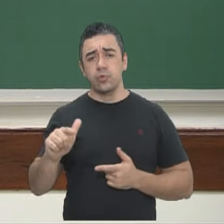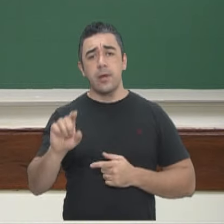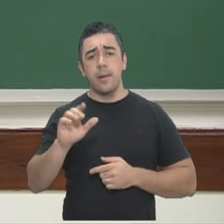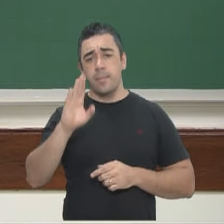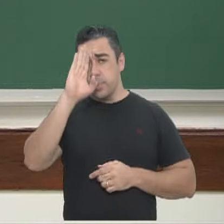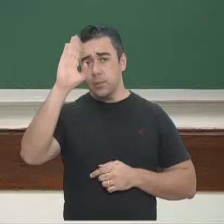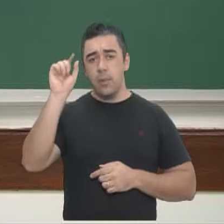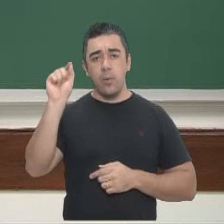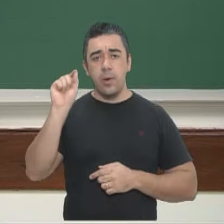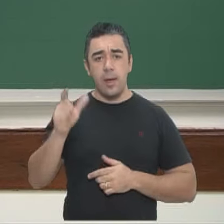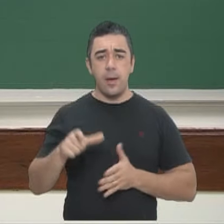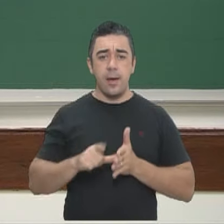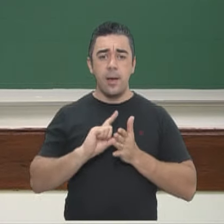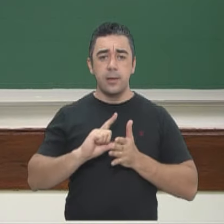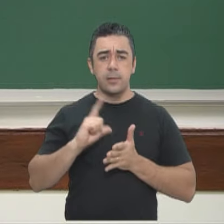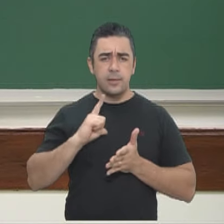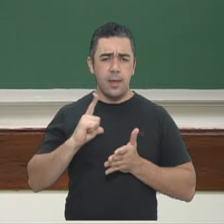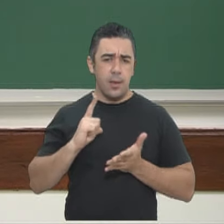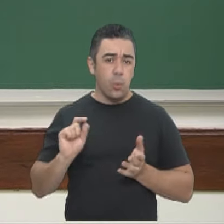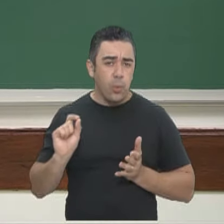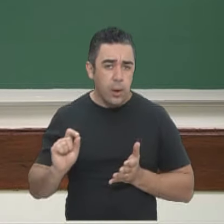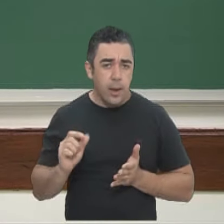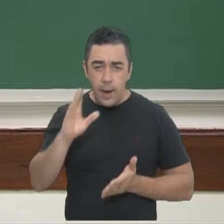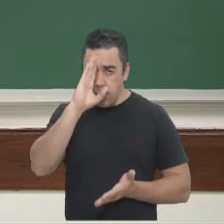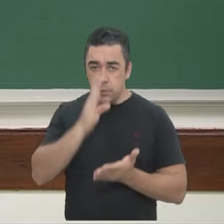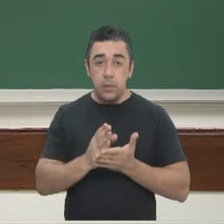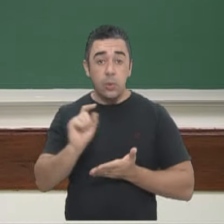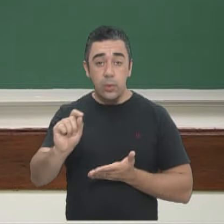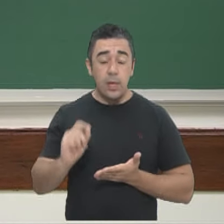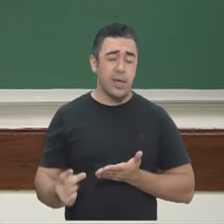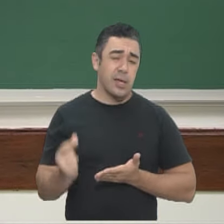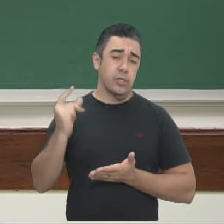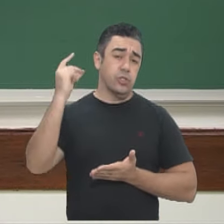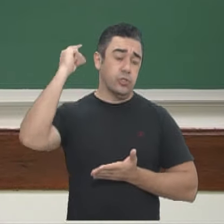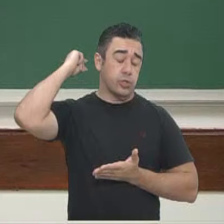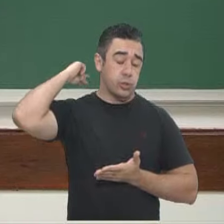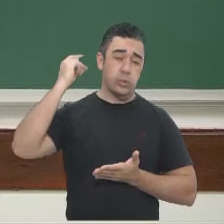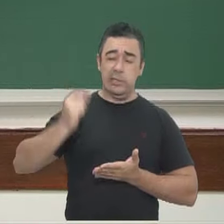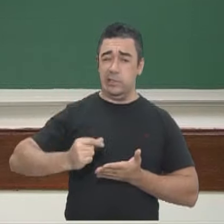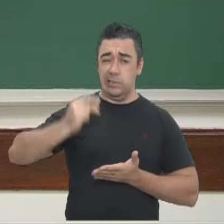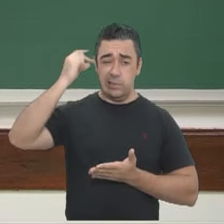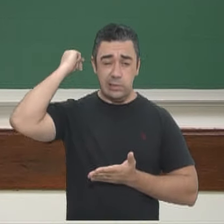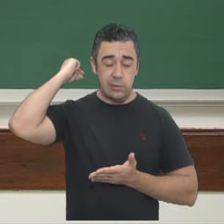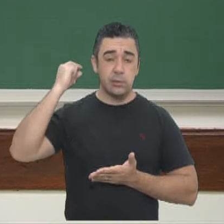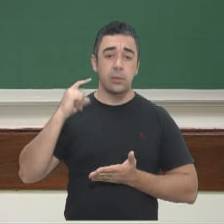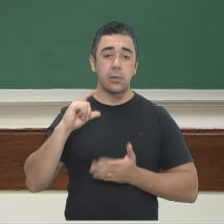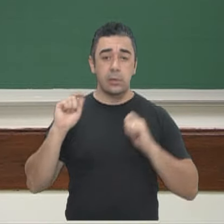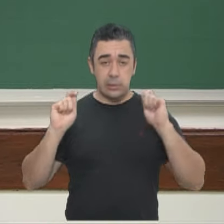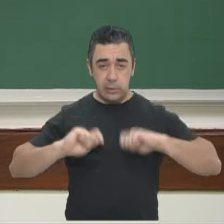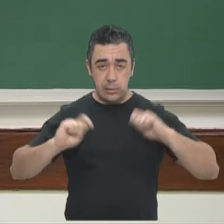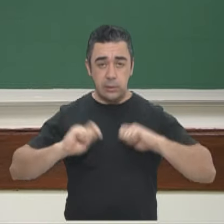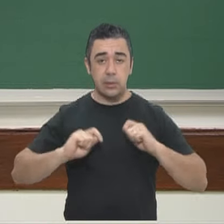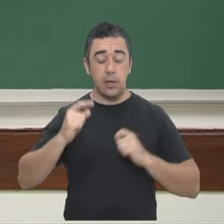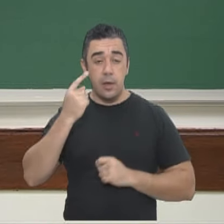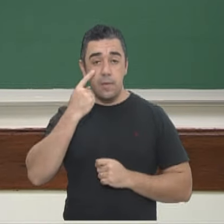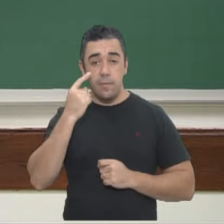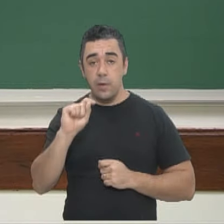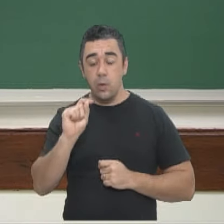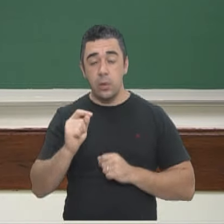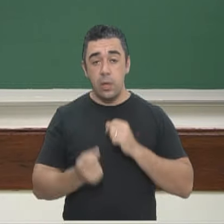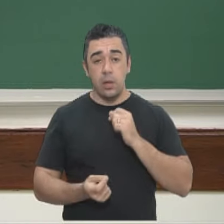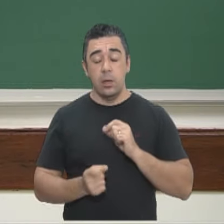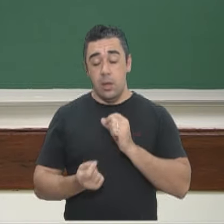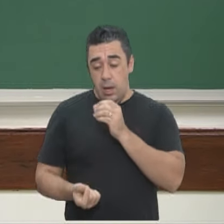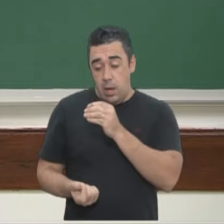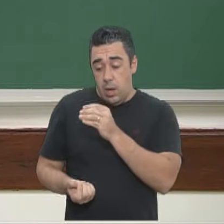Então, acredita-se que o atletismo ele é tão antigo, que a gente pode considerar a origem do